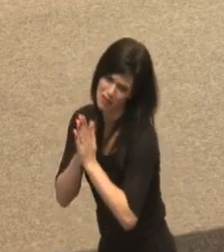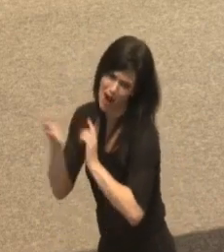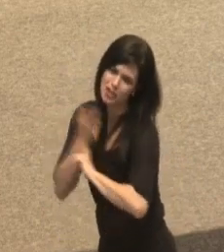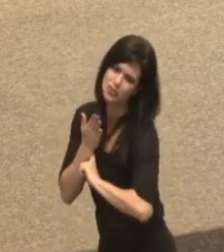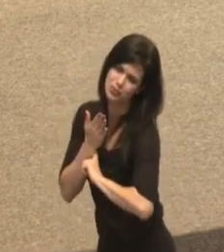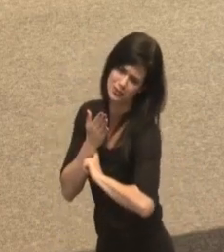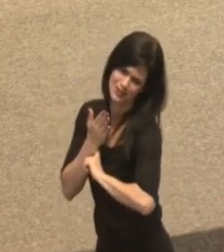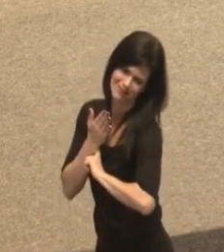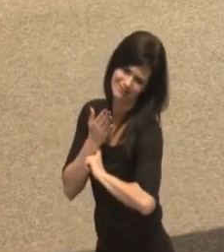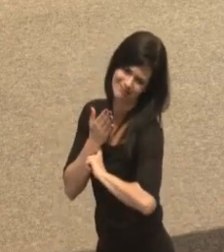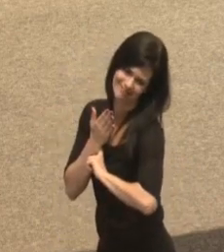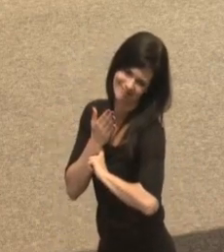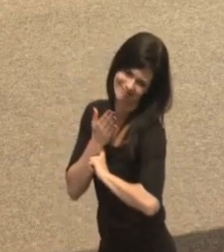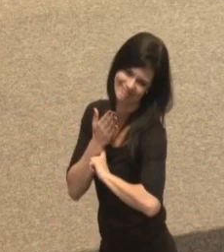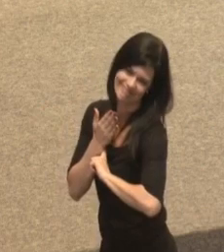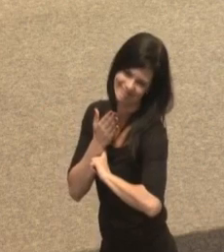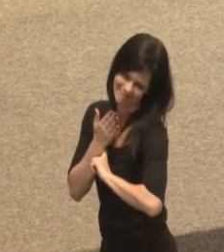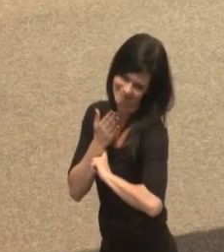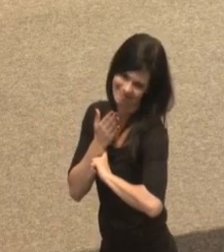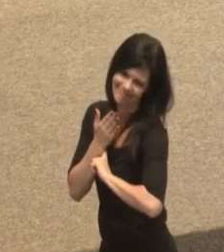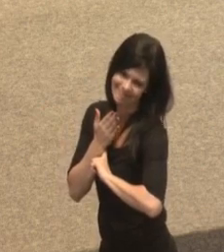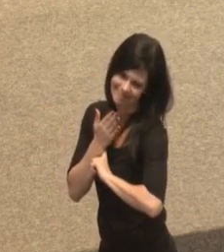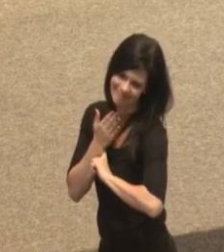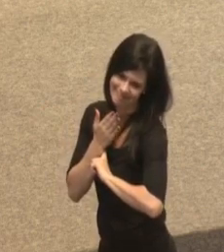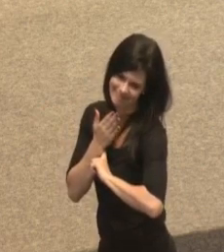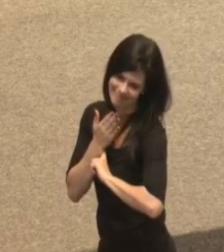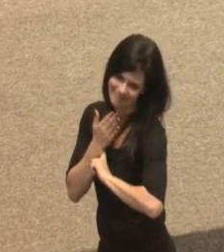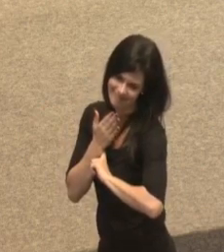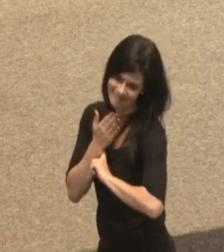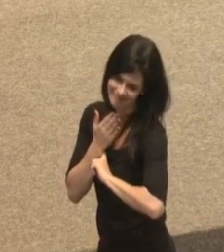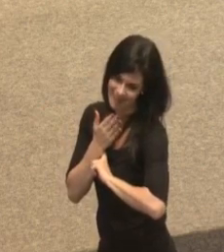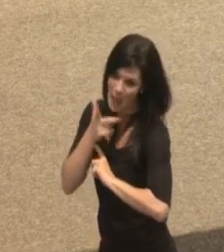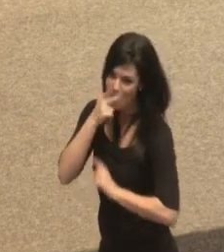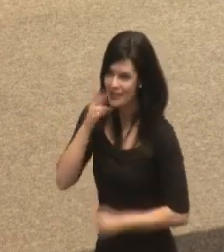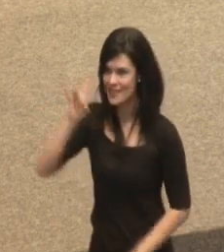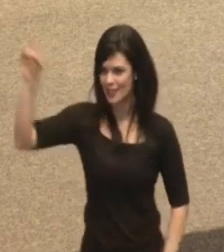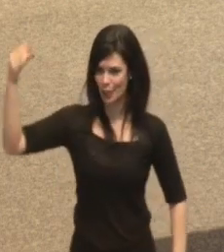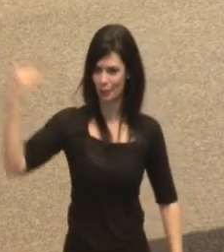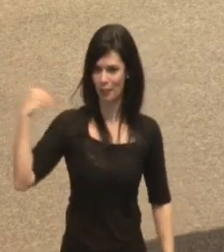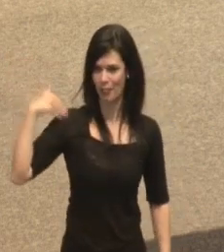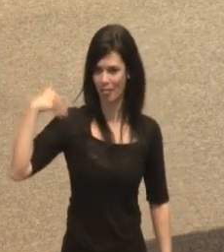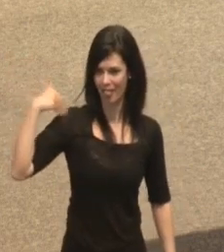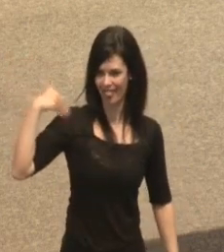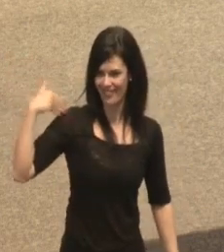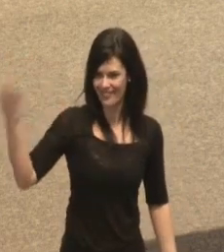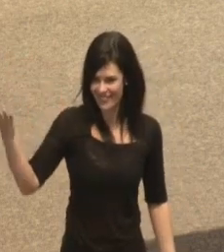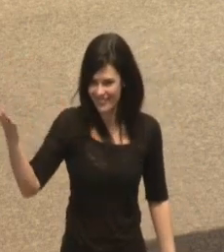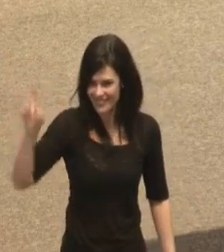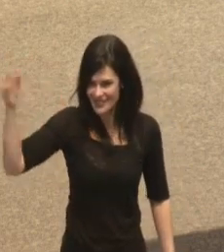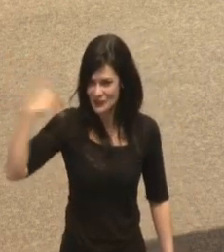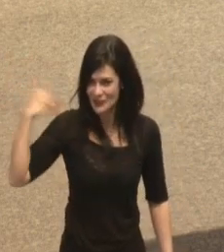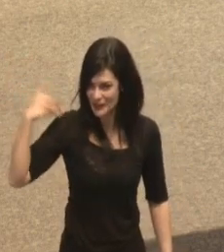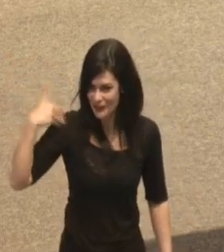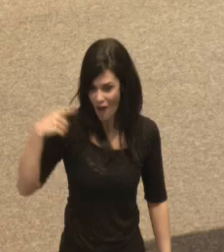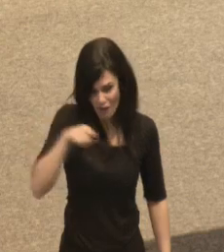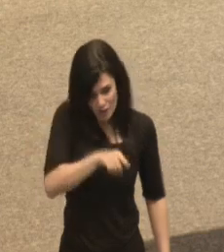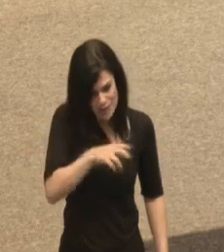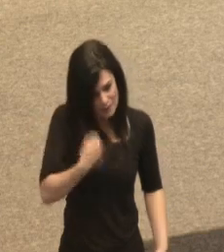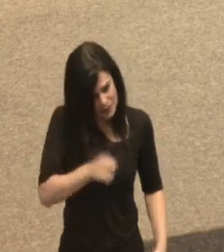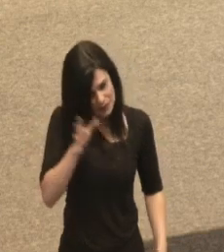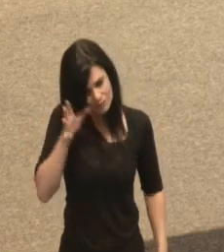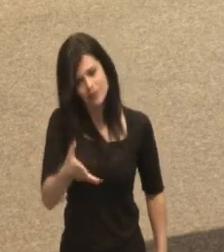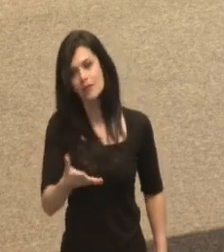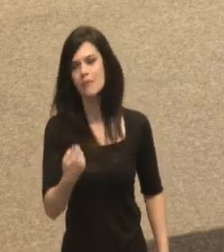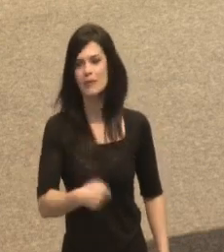É como se Deus dissesse para mim, a resposta da oração é você, amigo. E ali eu reuni a equipe, chamei o